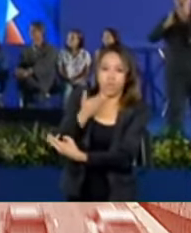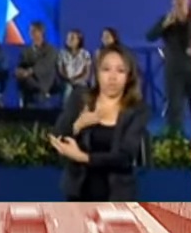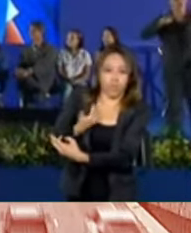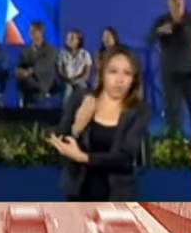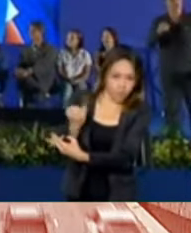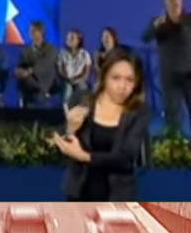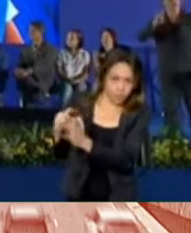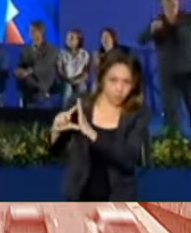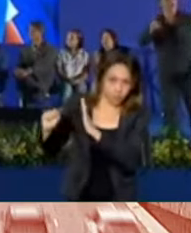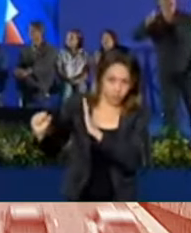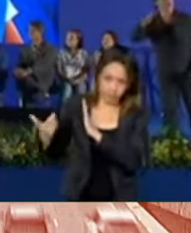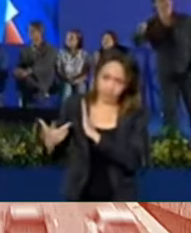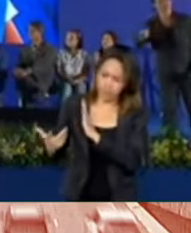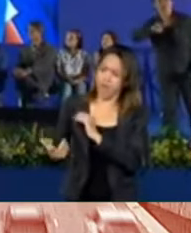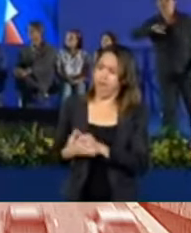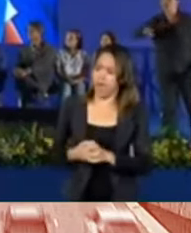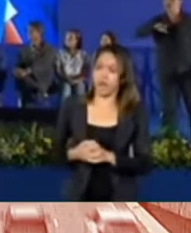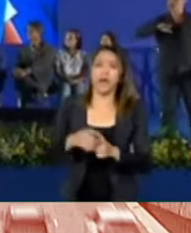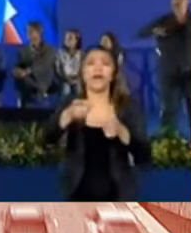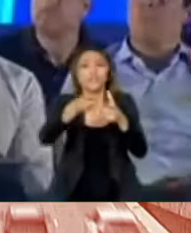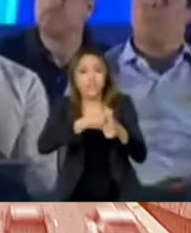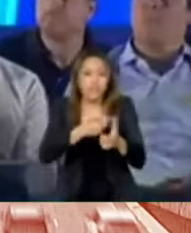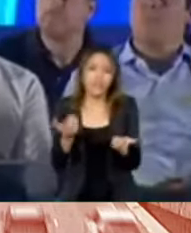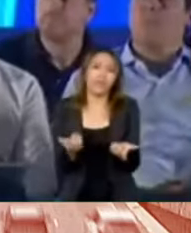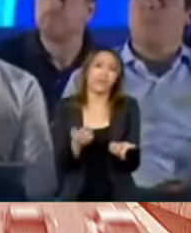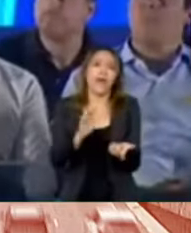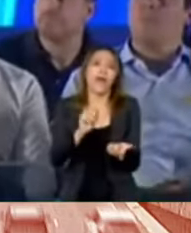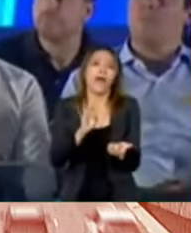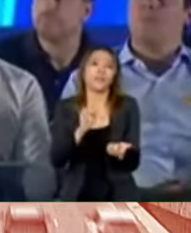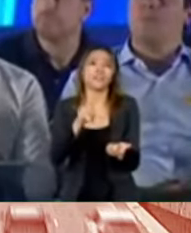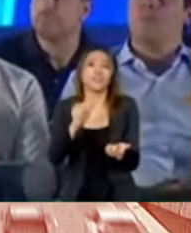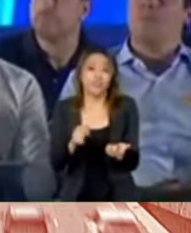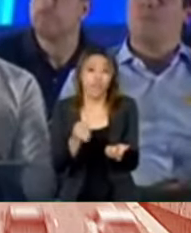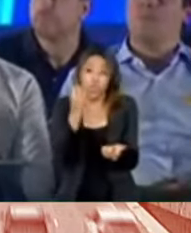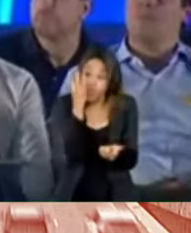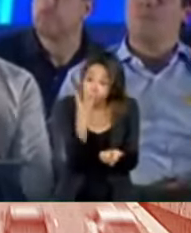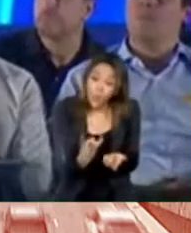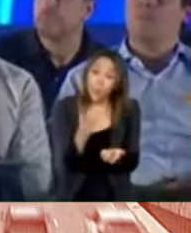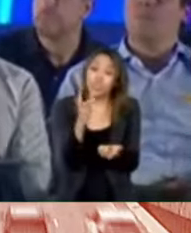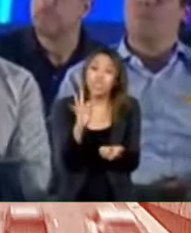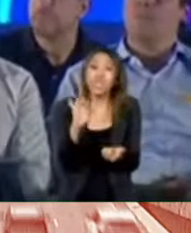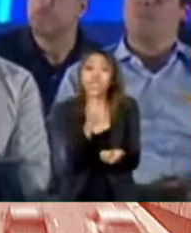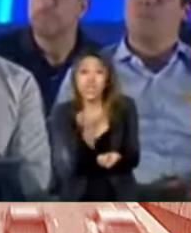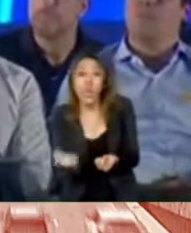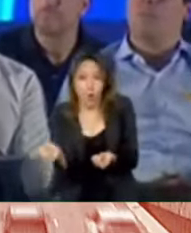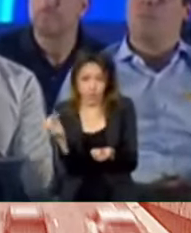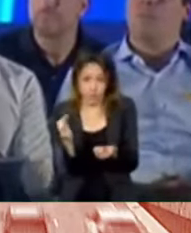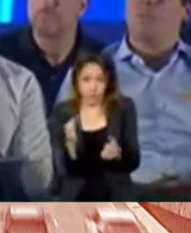né, investimento principalmente, como você disse, ressaltou, na área de educação, na área social, saúde e tal. Então